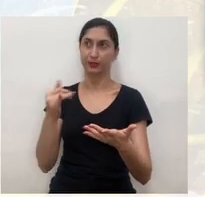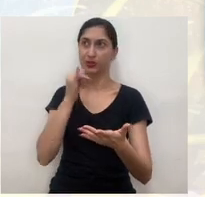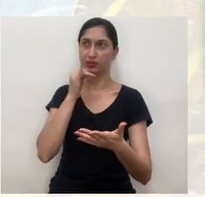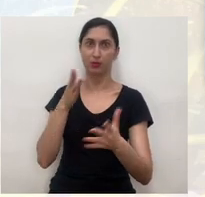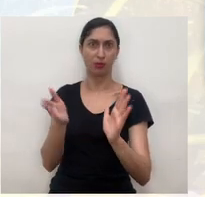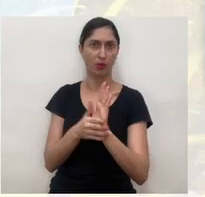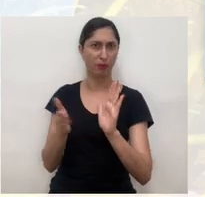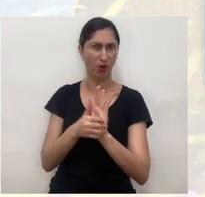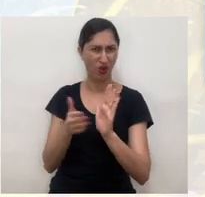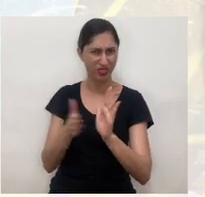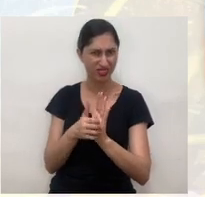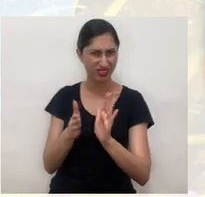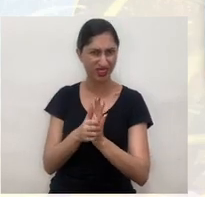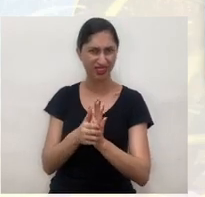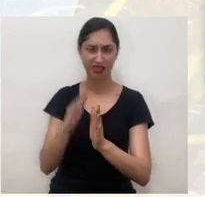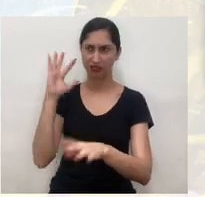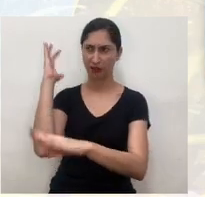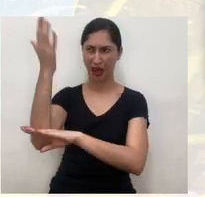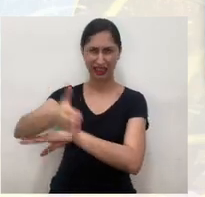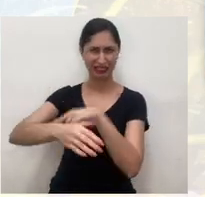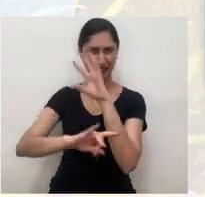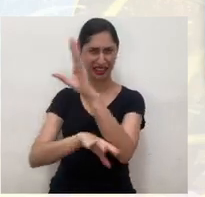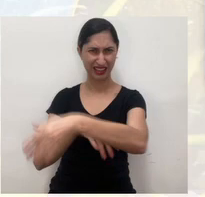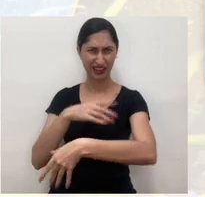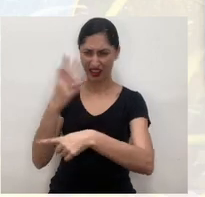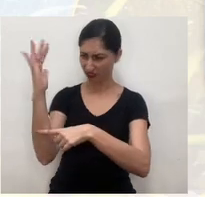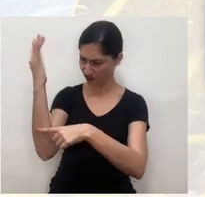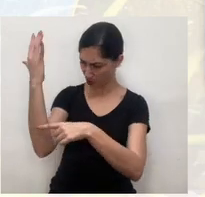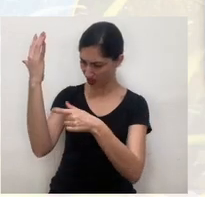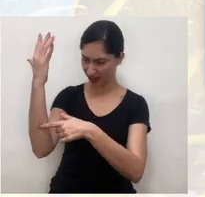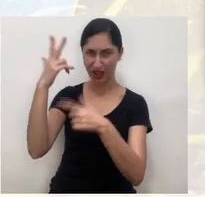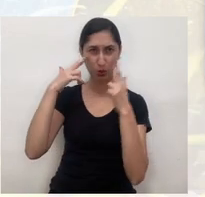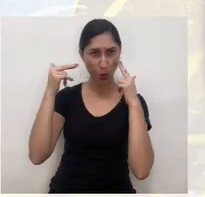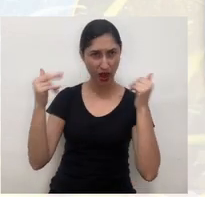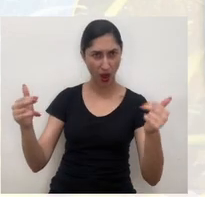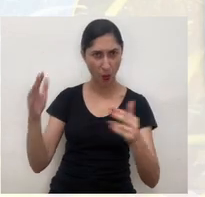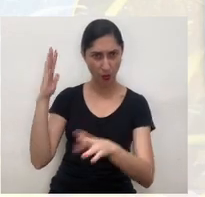coisa ilegal. Então, tem essas limitações.